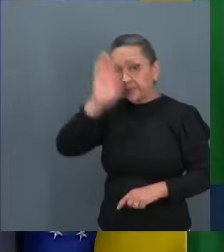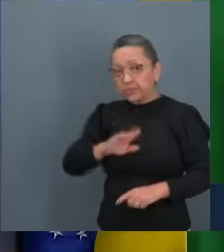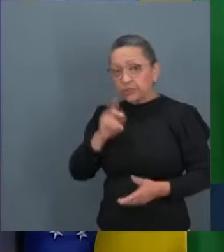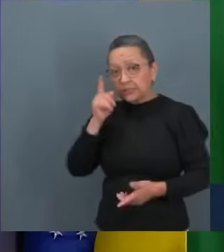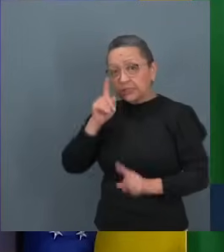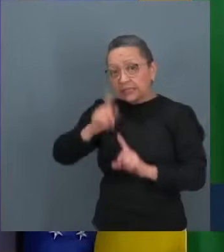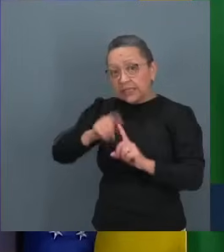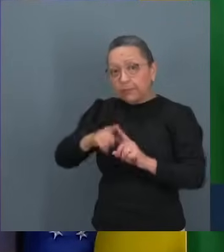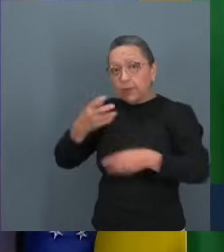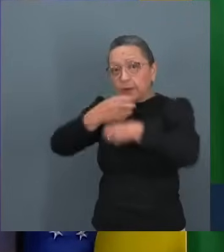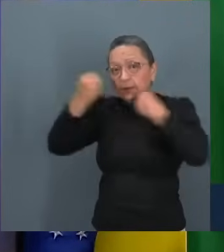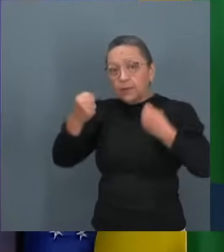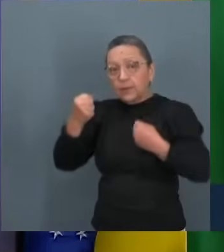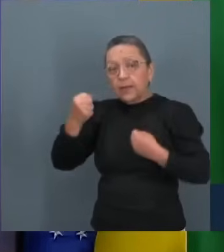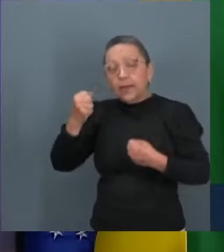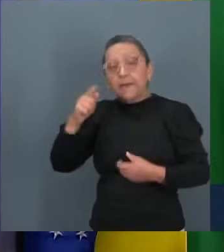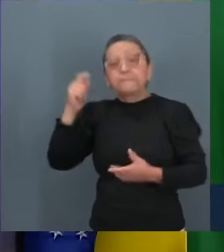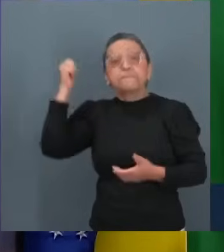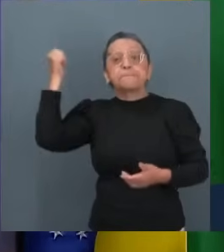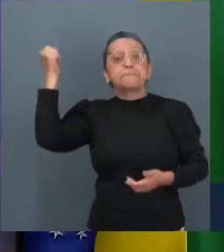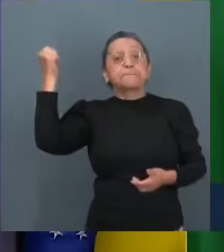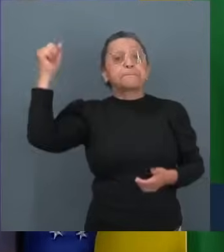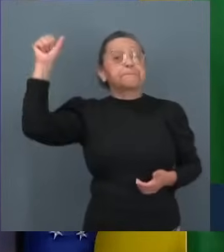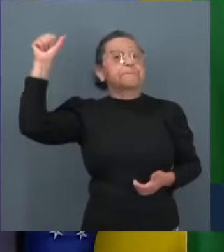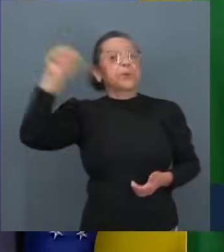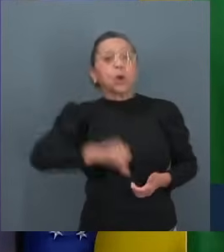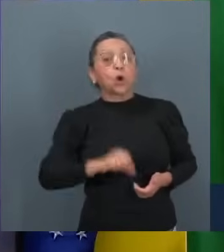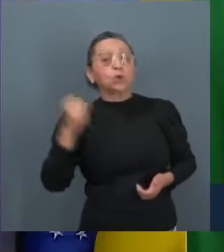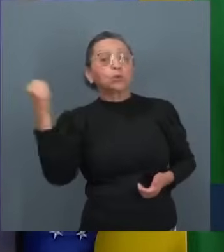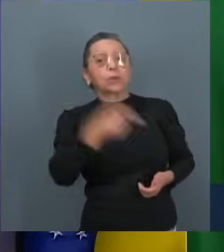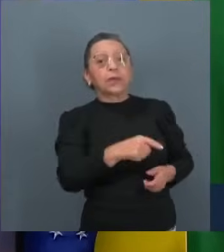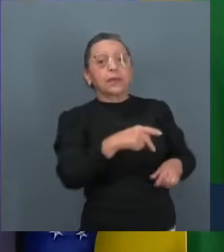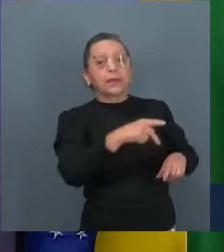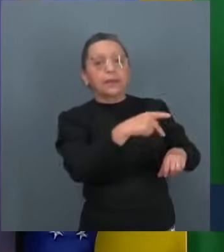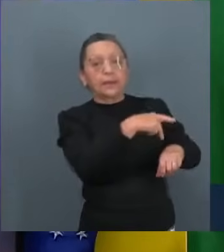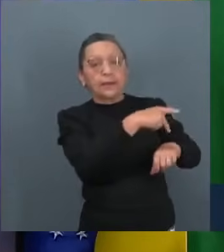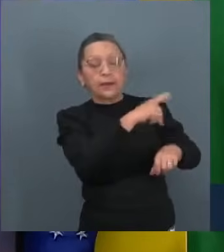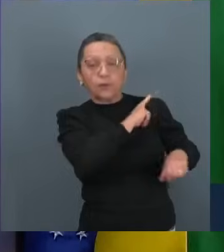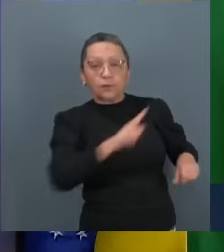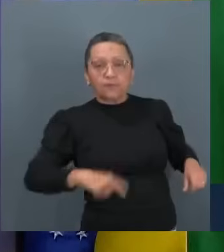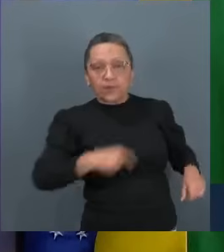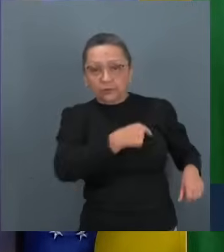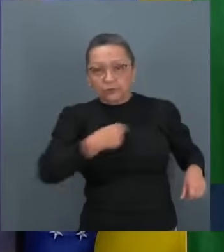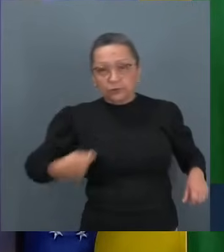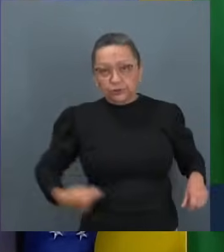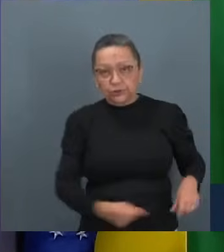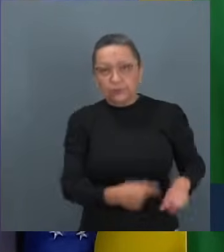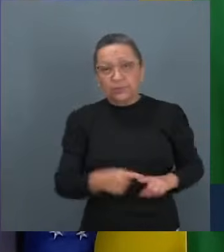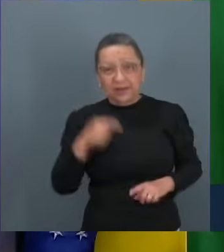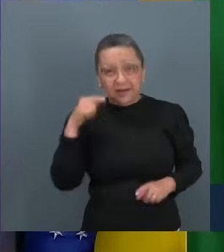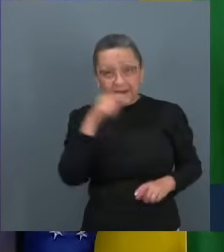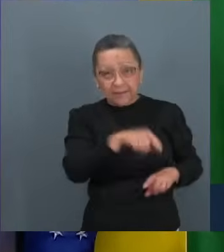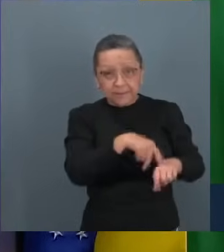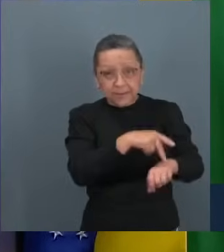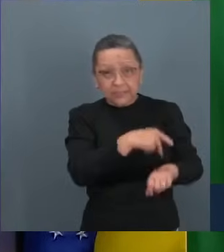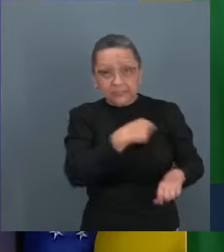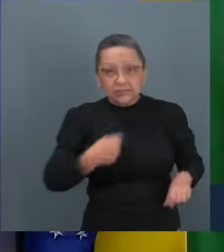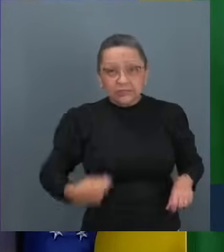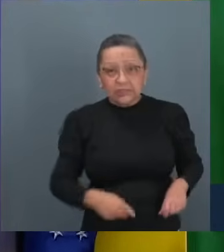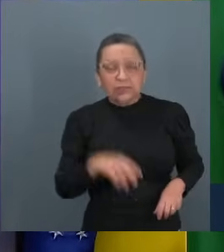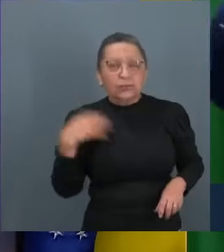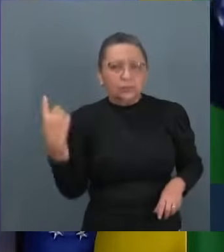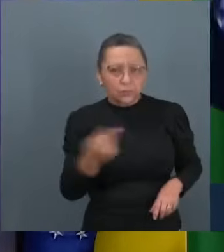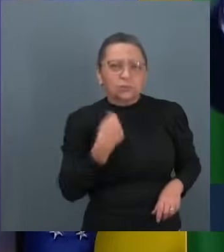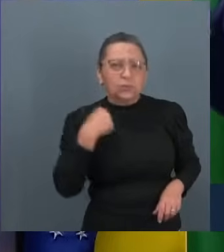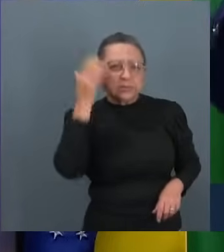é muito pior do que aquela feita pelo governo chinês, porque lá todo mundo sabe que quem está fazendo, todo